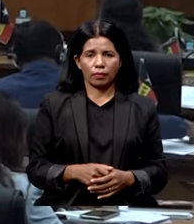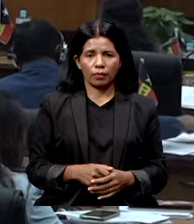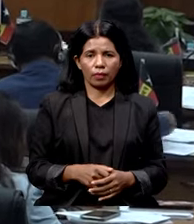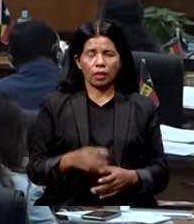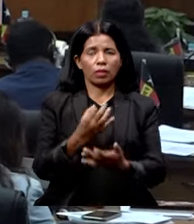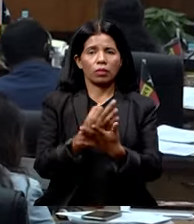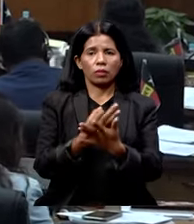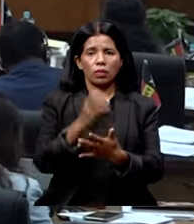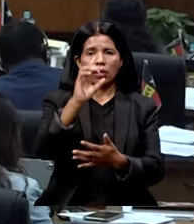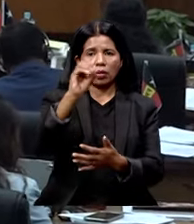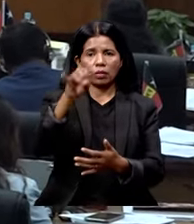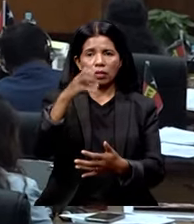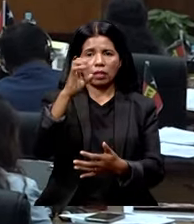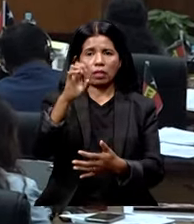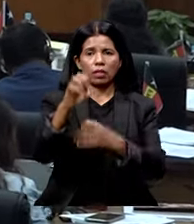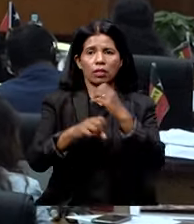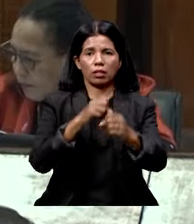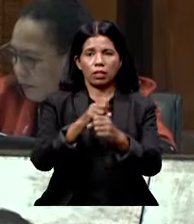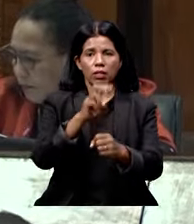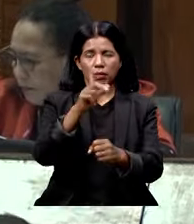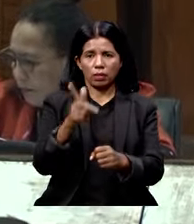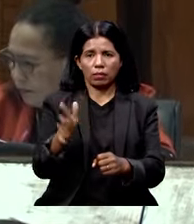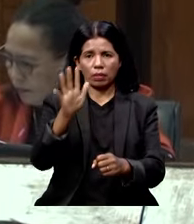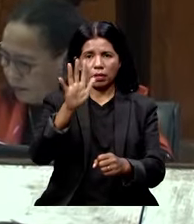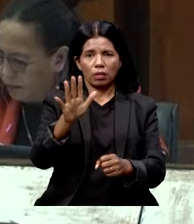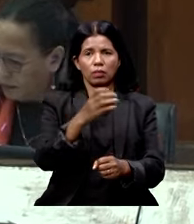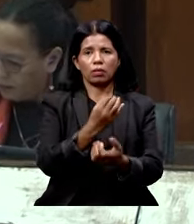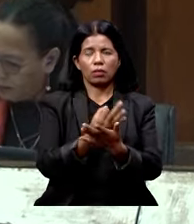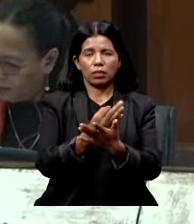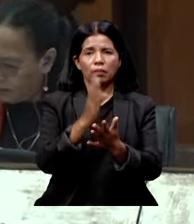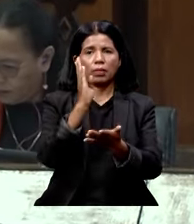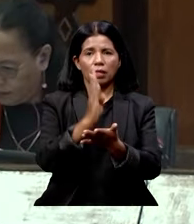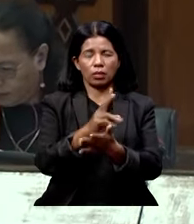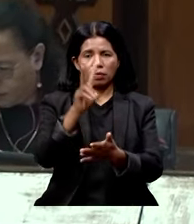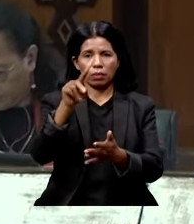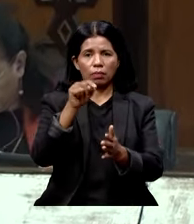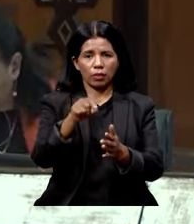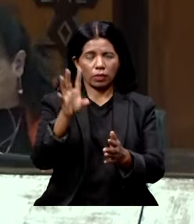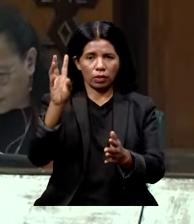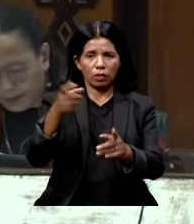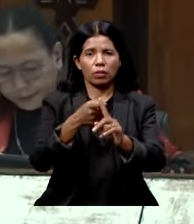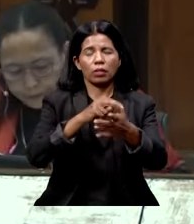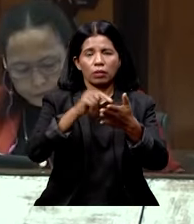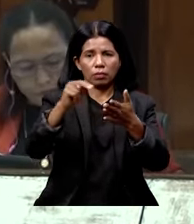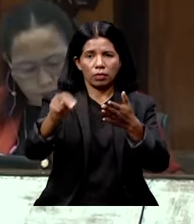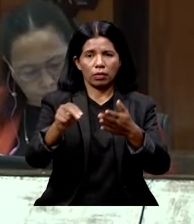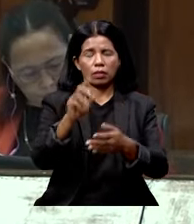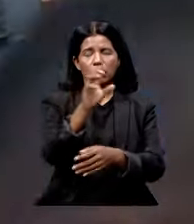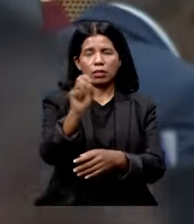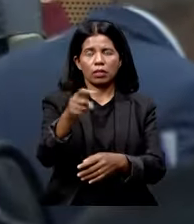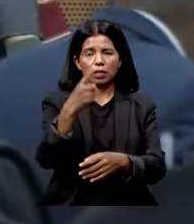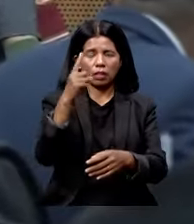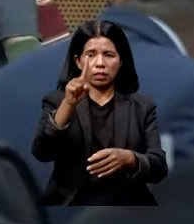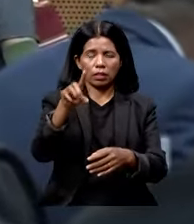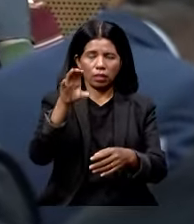Orçamento geral estado tinha rinho rua ruanulo resin lima ho montante bilhão rua ponto nen usi número ne toco na tosida sanu resin tolu